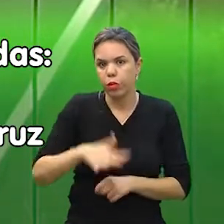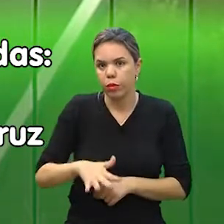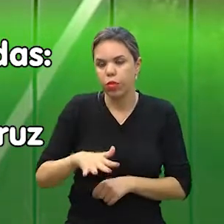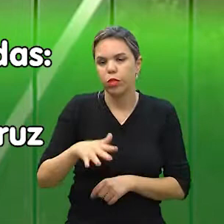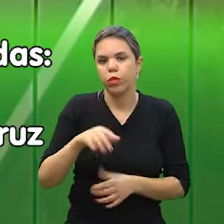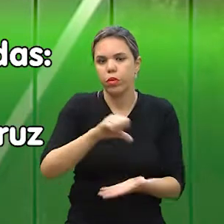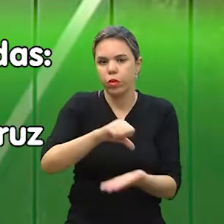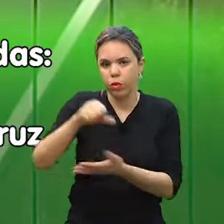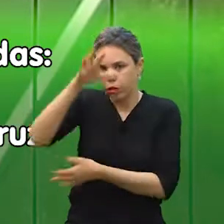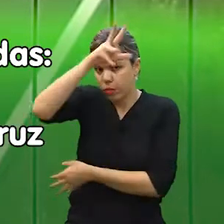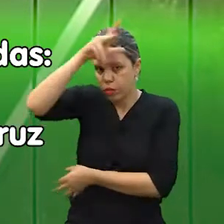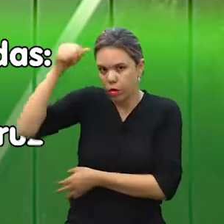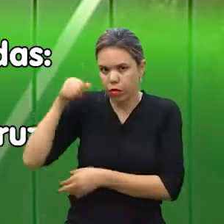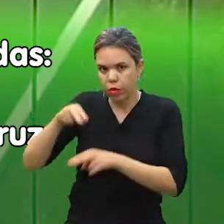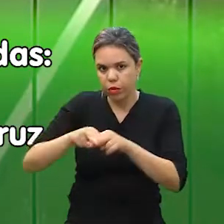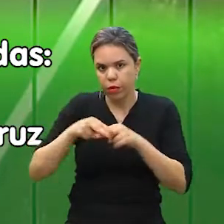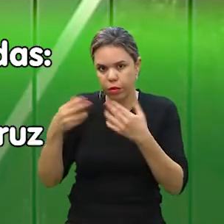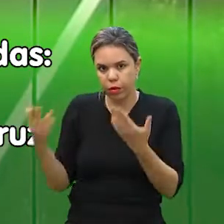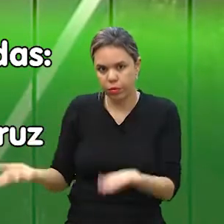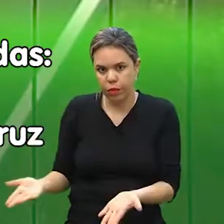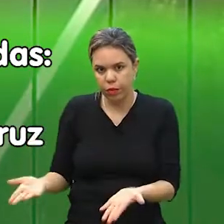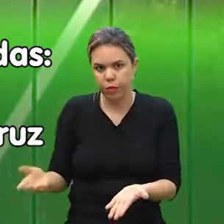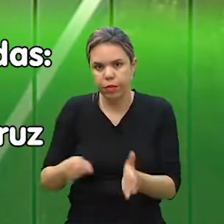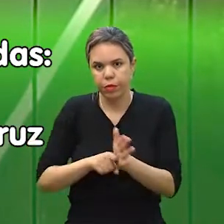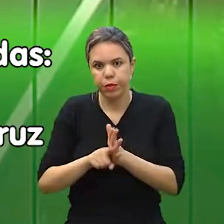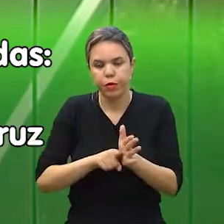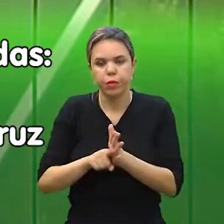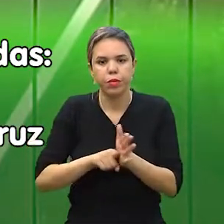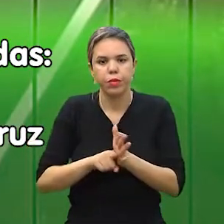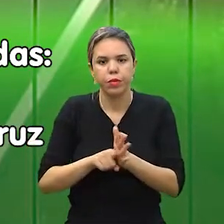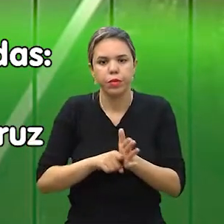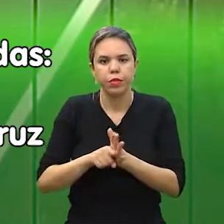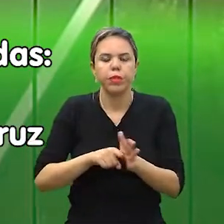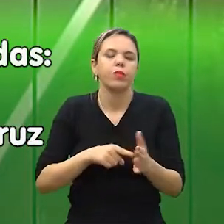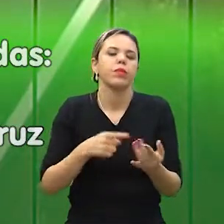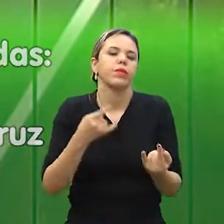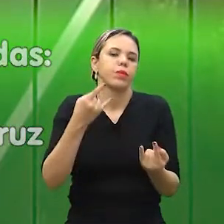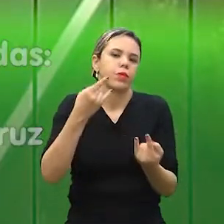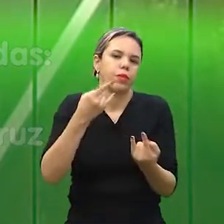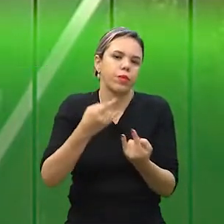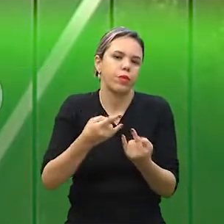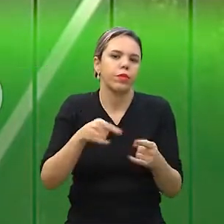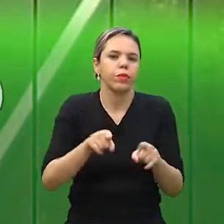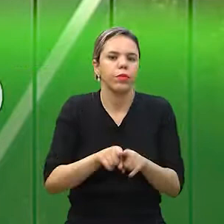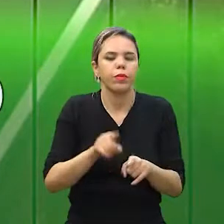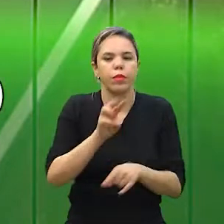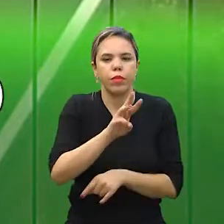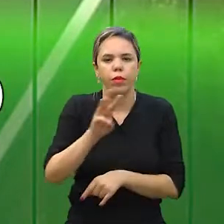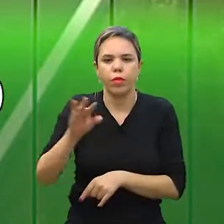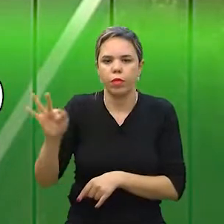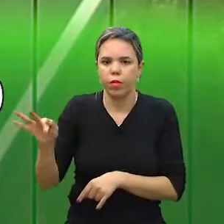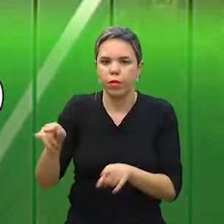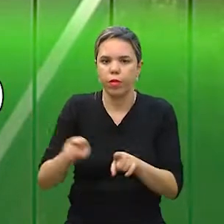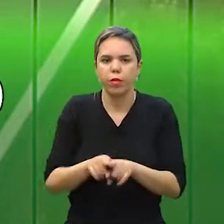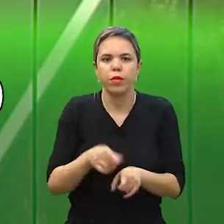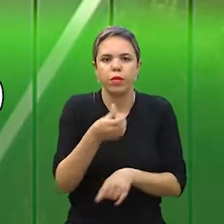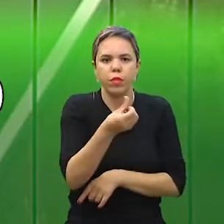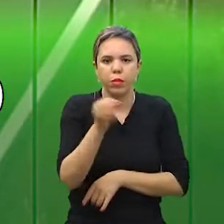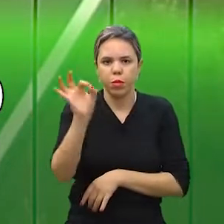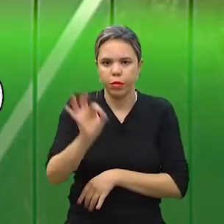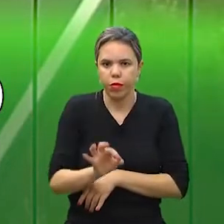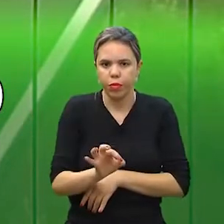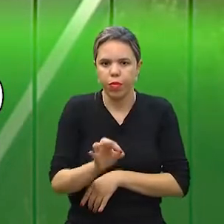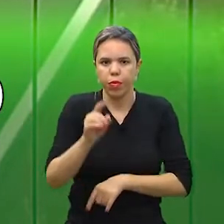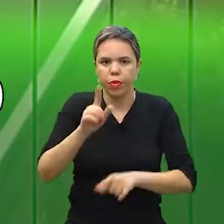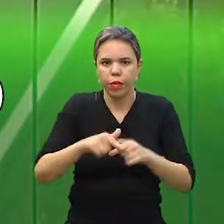na região amazônica por conta disso, segundo informações da Fiocruz e da WWF. Ela aponta que 60%